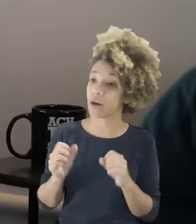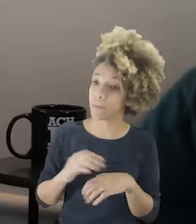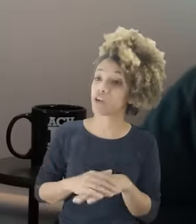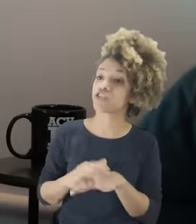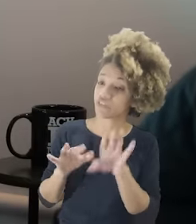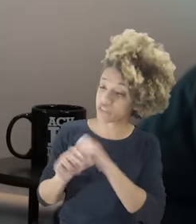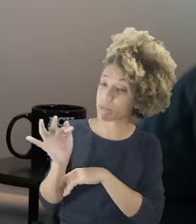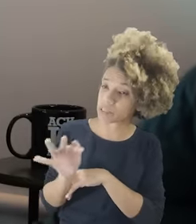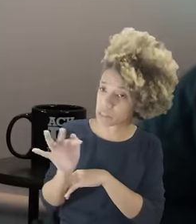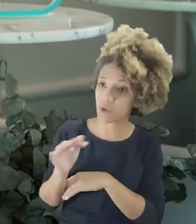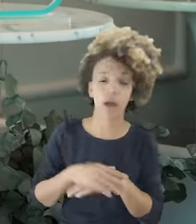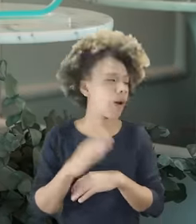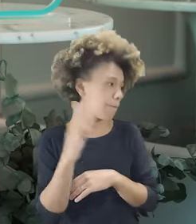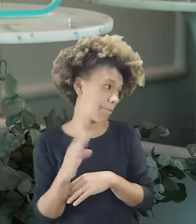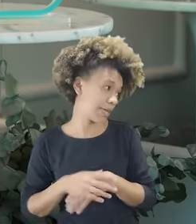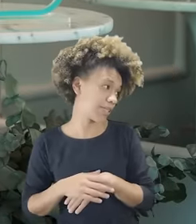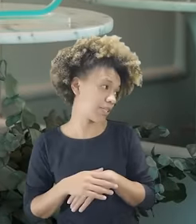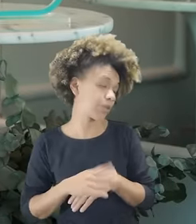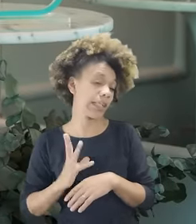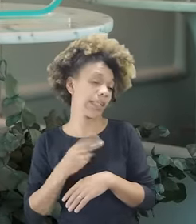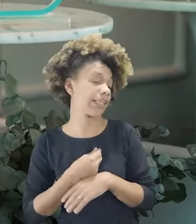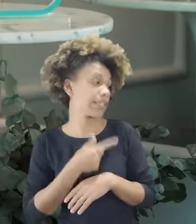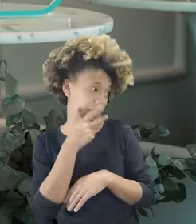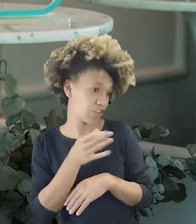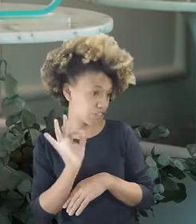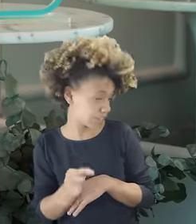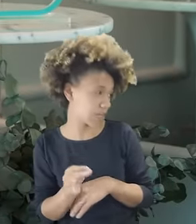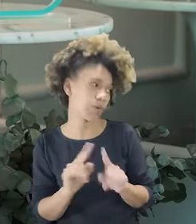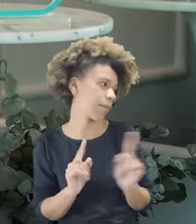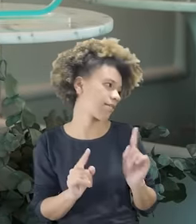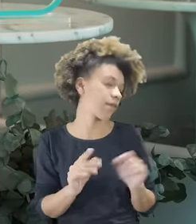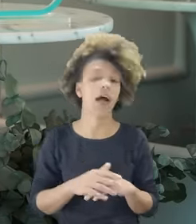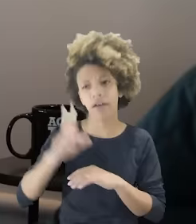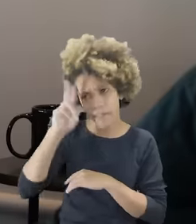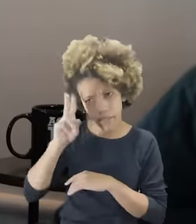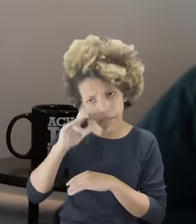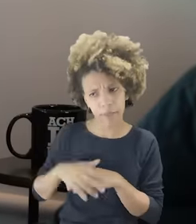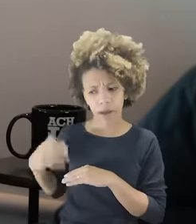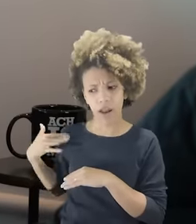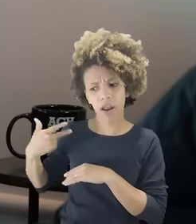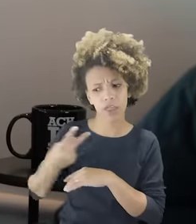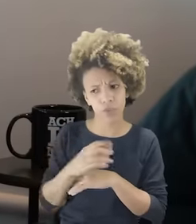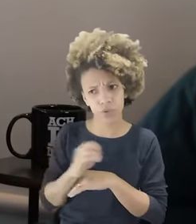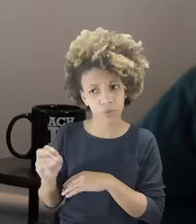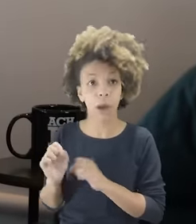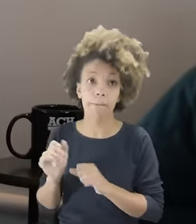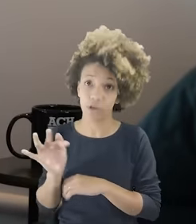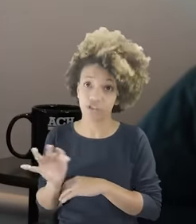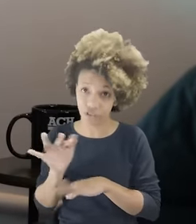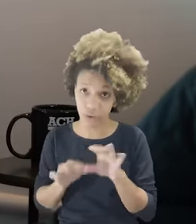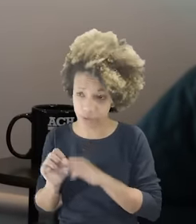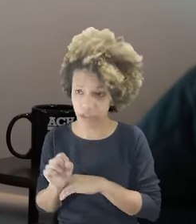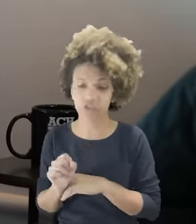fazer Universidade o Brasil é um Brasil que acha que deu certo mas não deu lembra que a gente veio do início dos anos 2000 agora você pode fazer